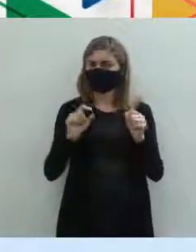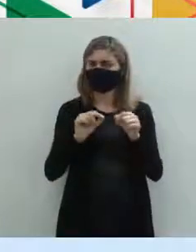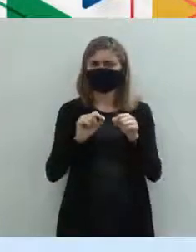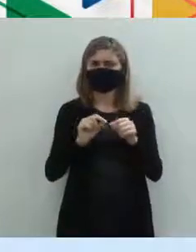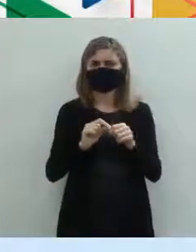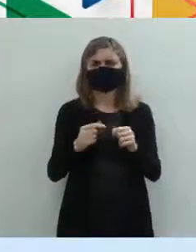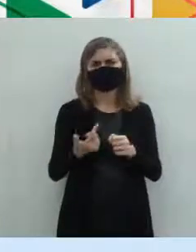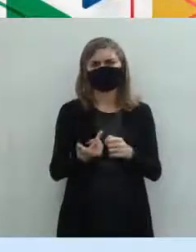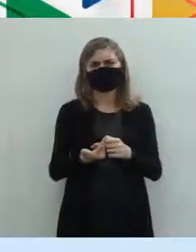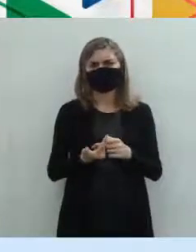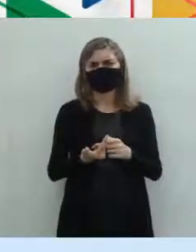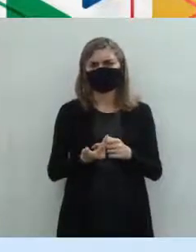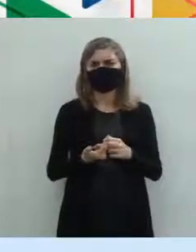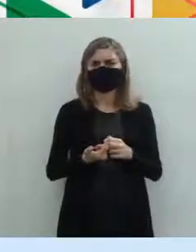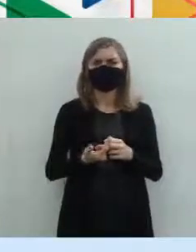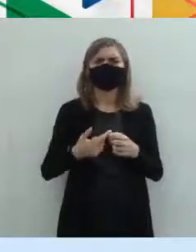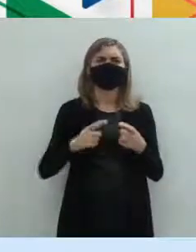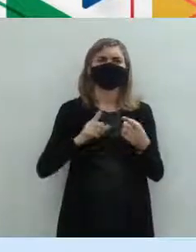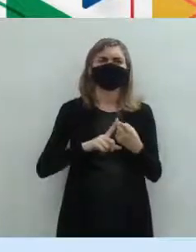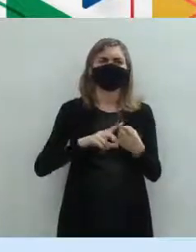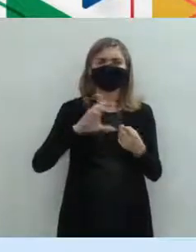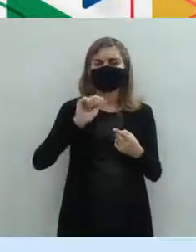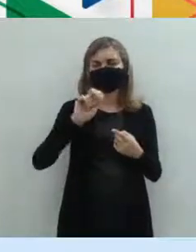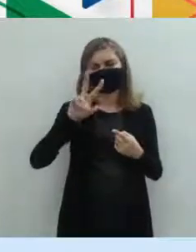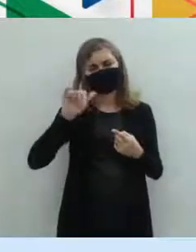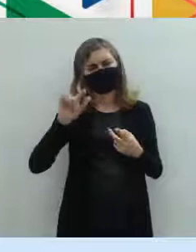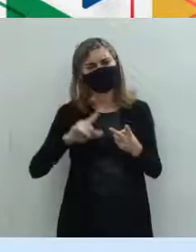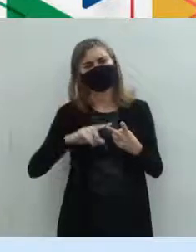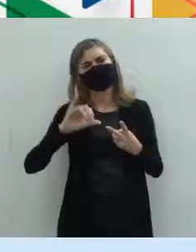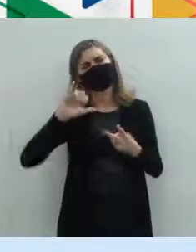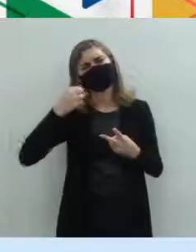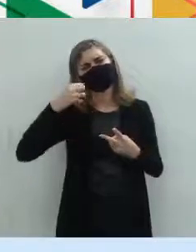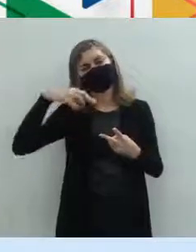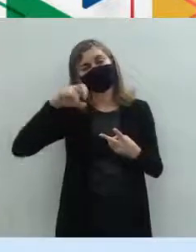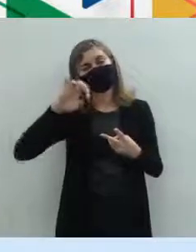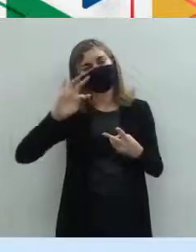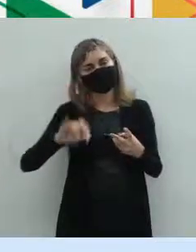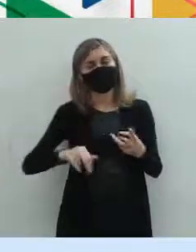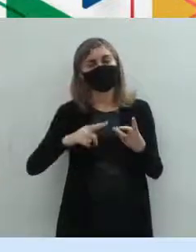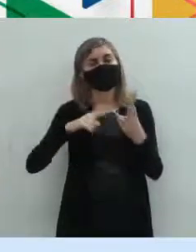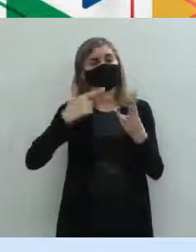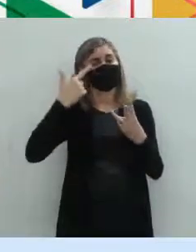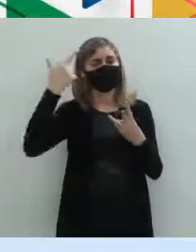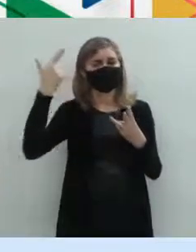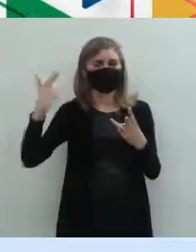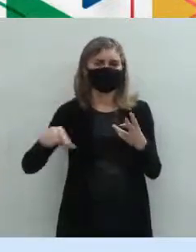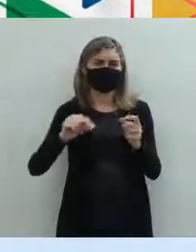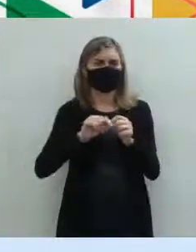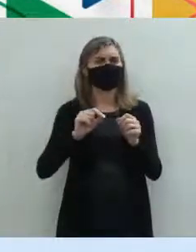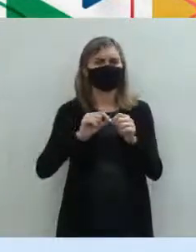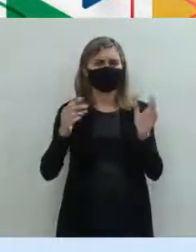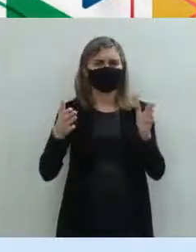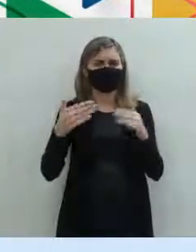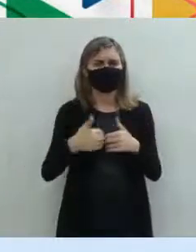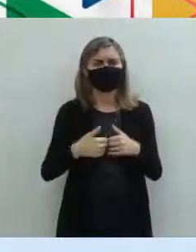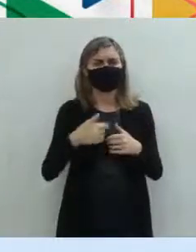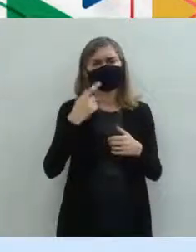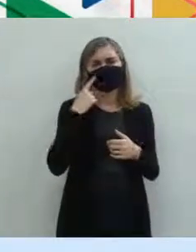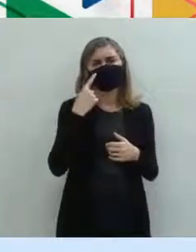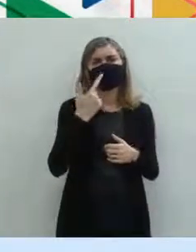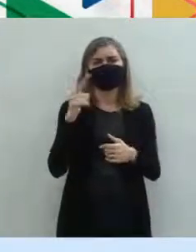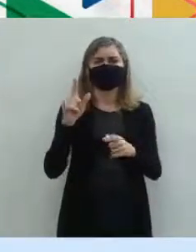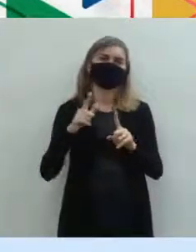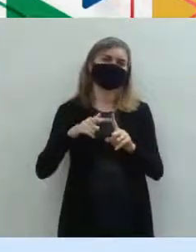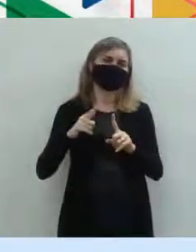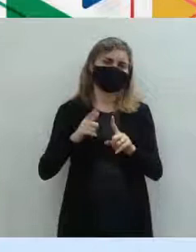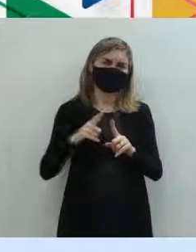cubo da perspectiva cavaleira, da perspectiva isométrica, e também existe uma outra forma de fazer, através de um outro tipo